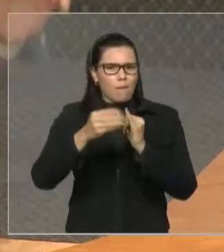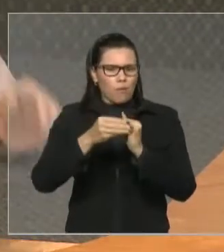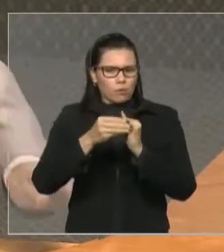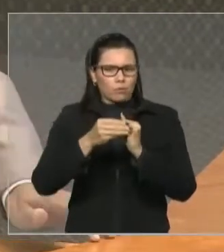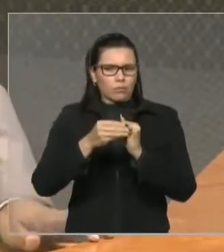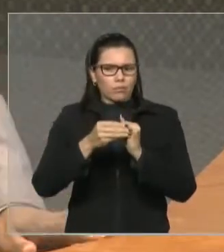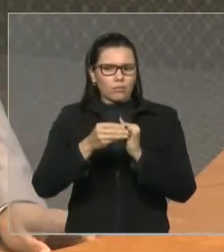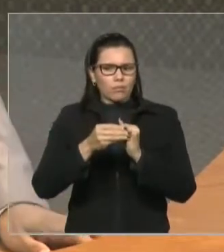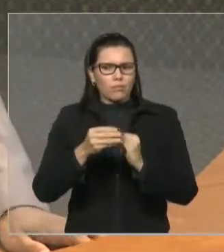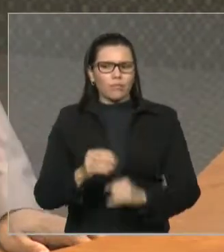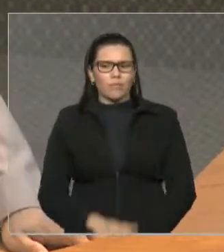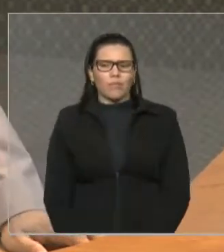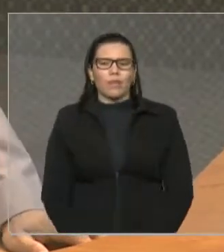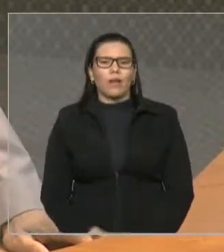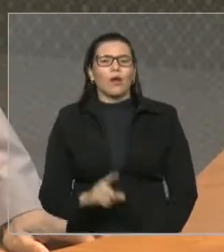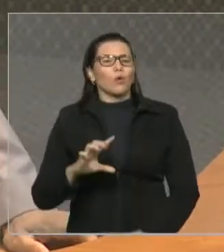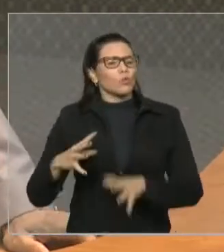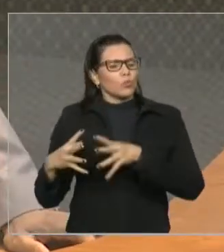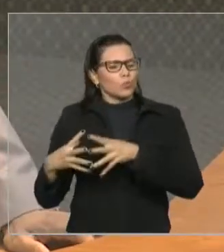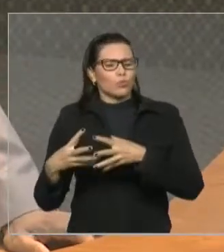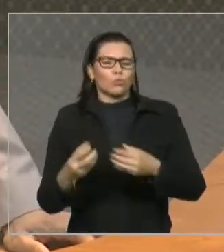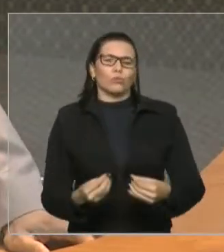vai para tudo e para todos.